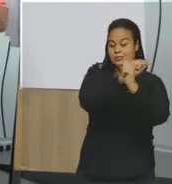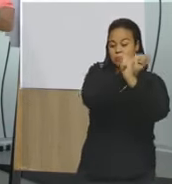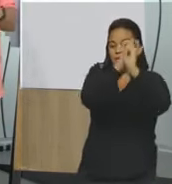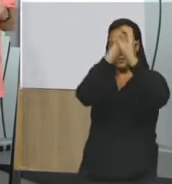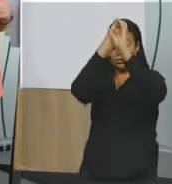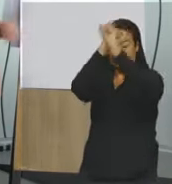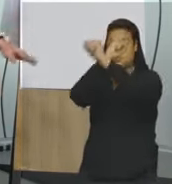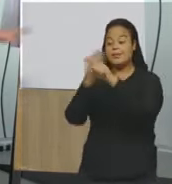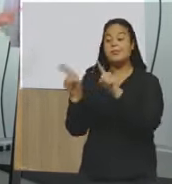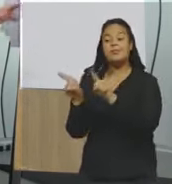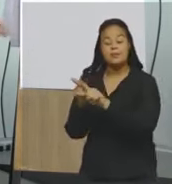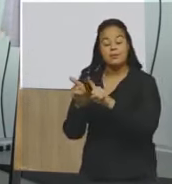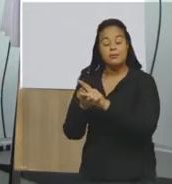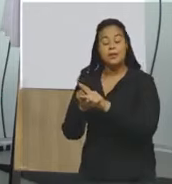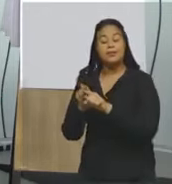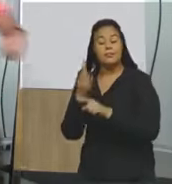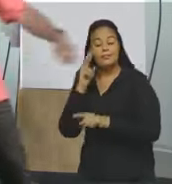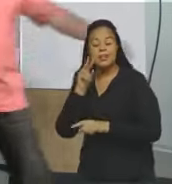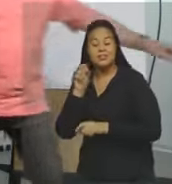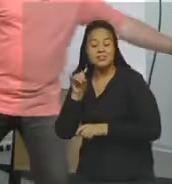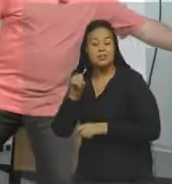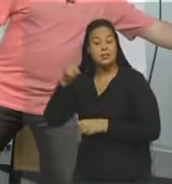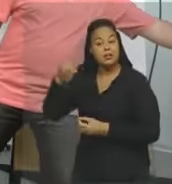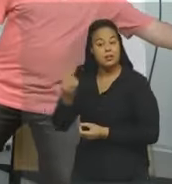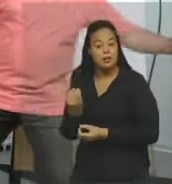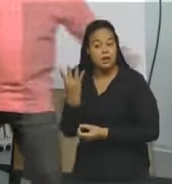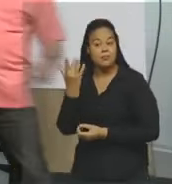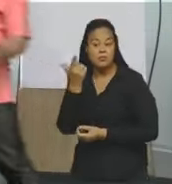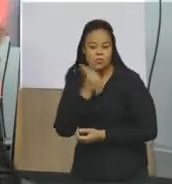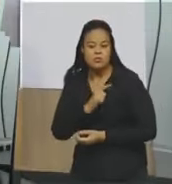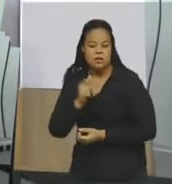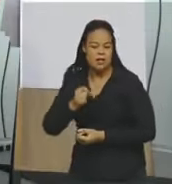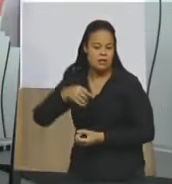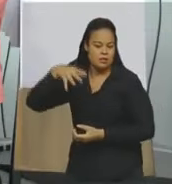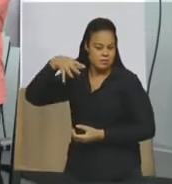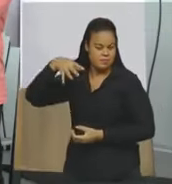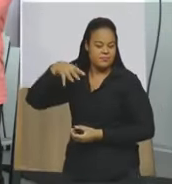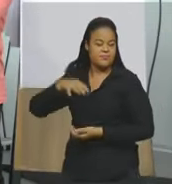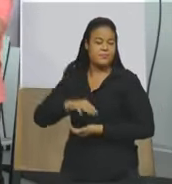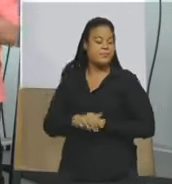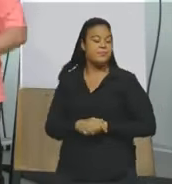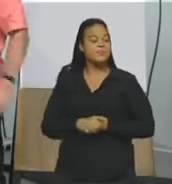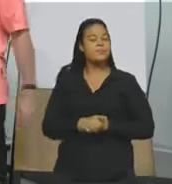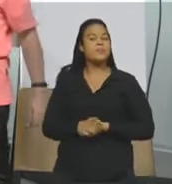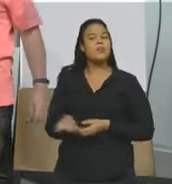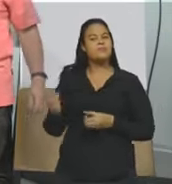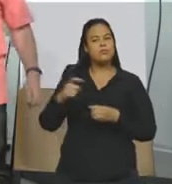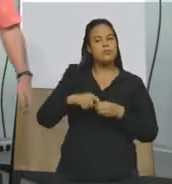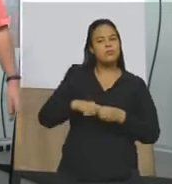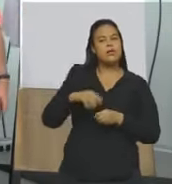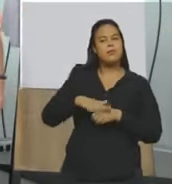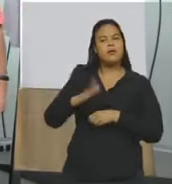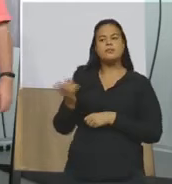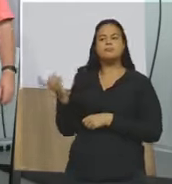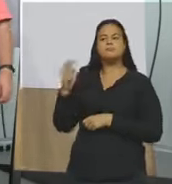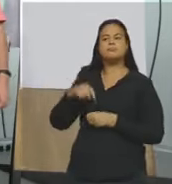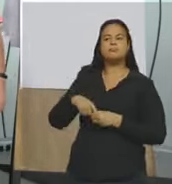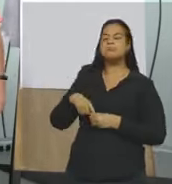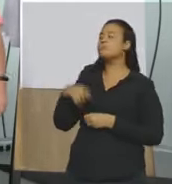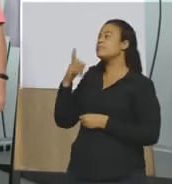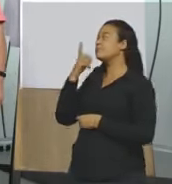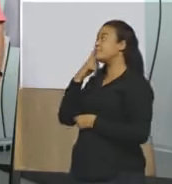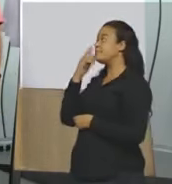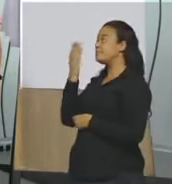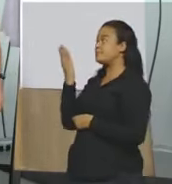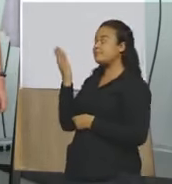suportam, tá bom? Então, qual equação que eu devo usar para calcular a potência? Eu vou voltar um pouquinho mais aqui, ó. Eu tenho essas